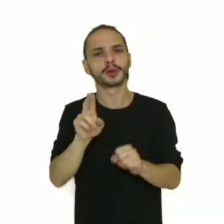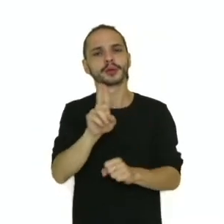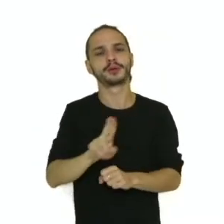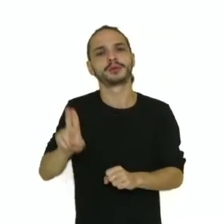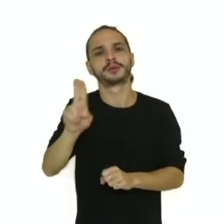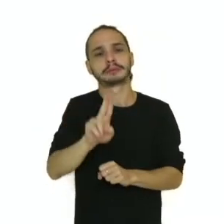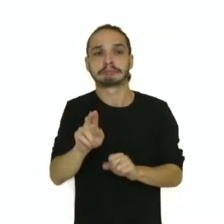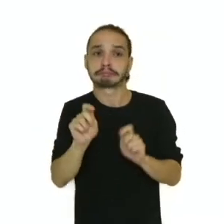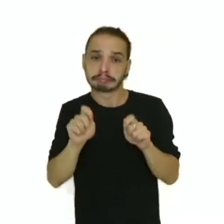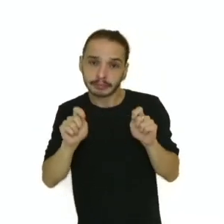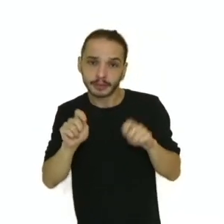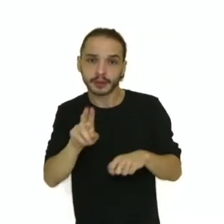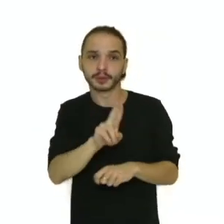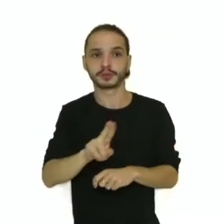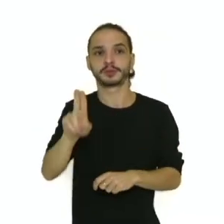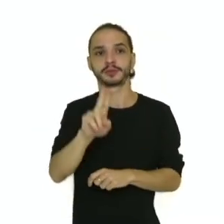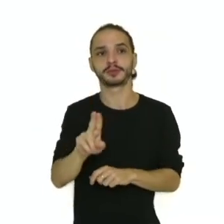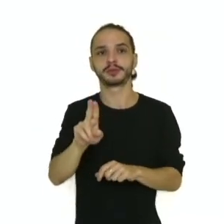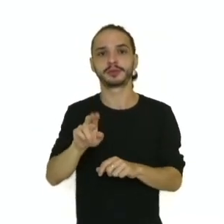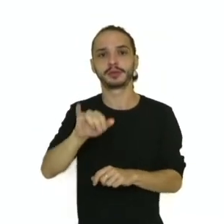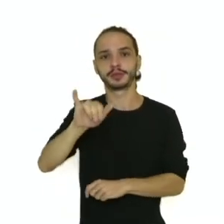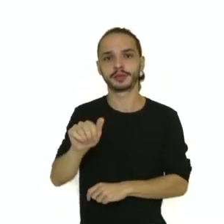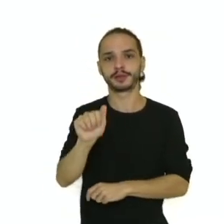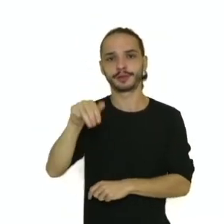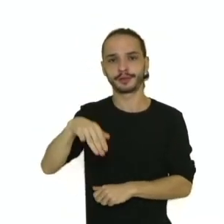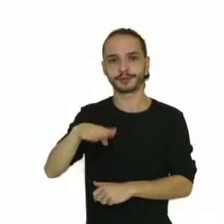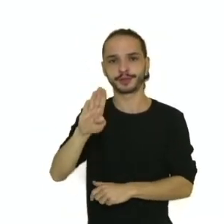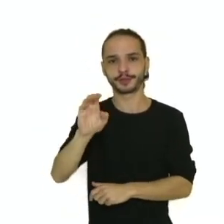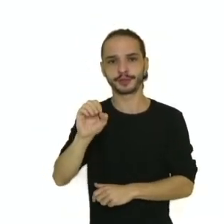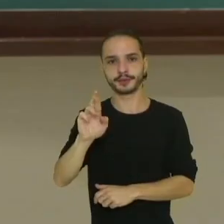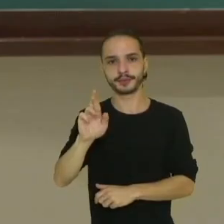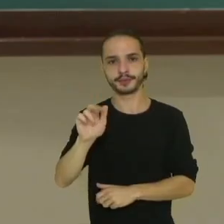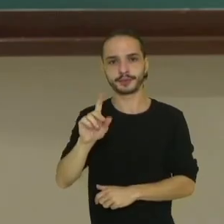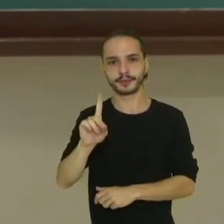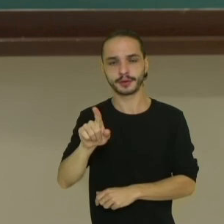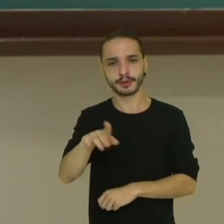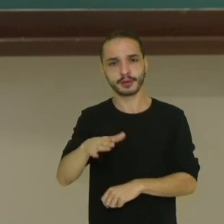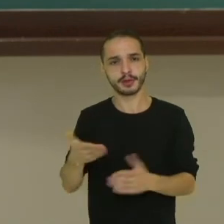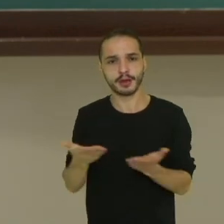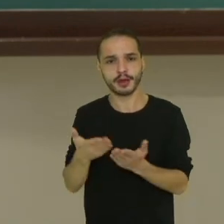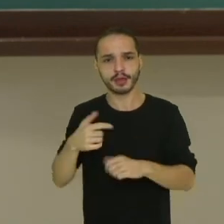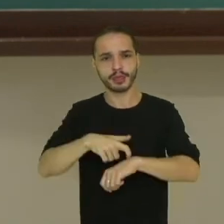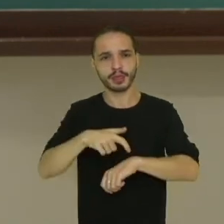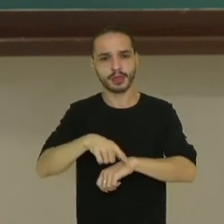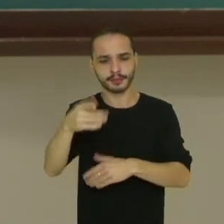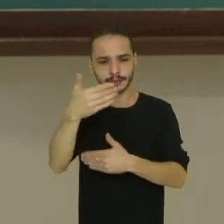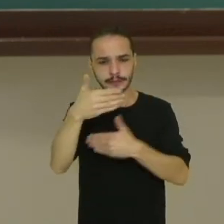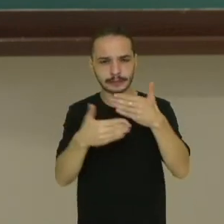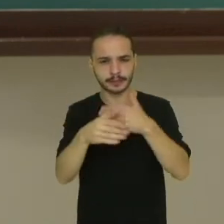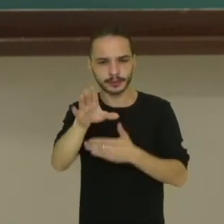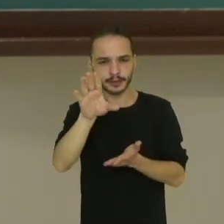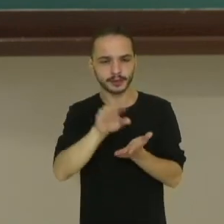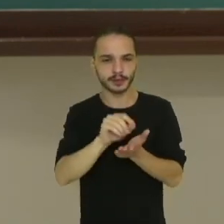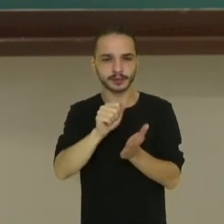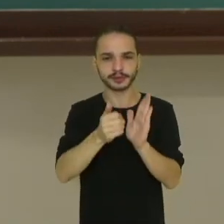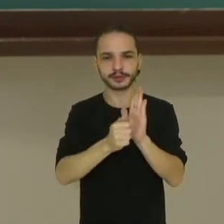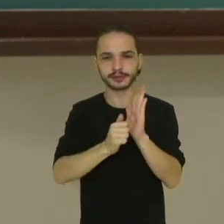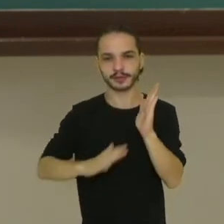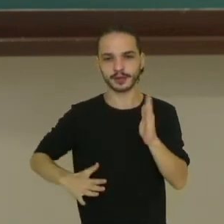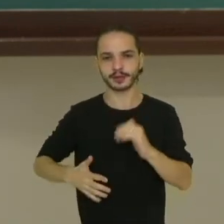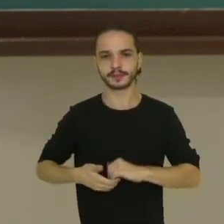repente, se for possível, a ferramenta Jamboard. Tá? Então eu vou deixar um pouquinho esses slides para vocês anotarem aí a nossa proposta.